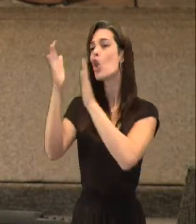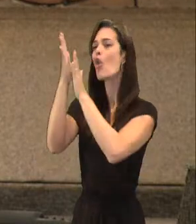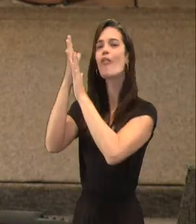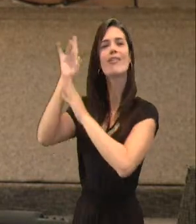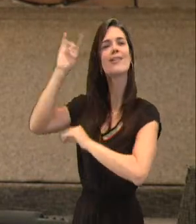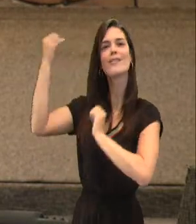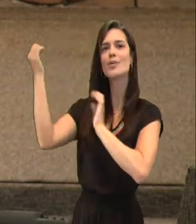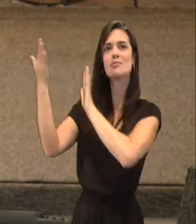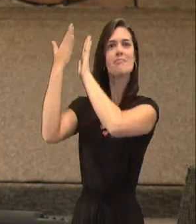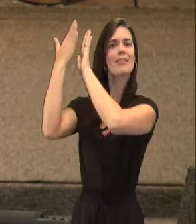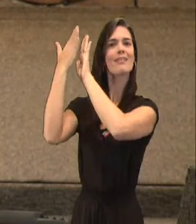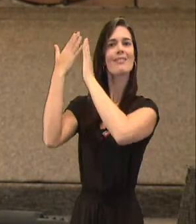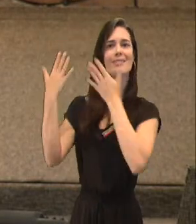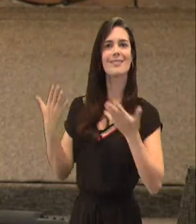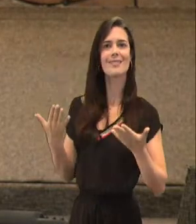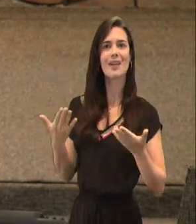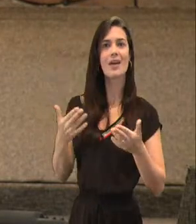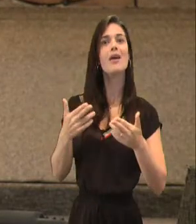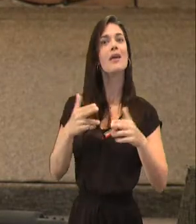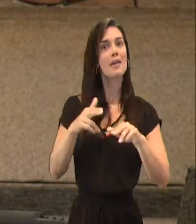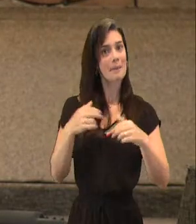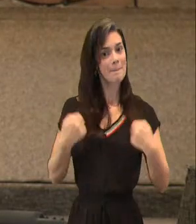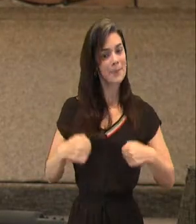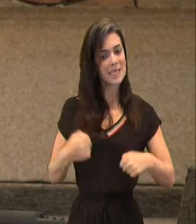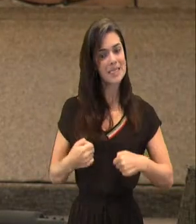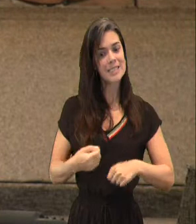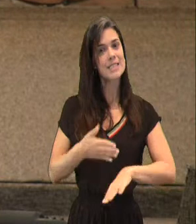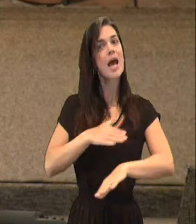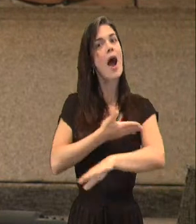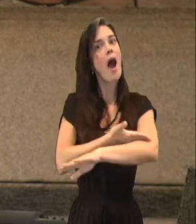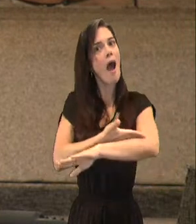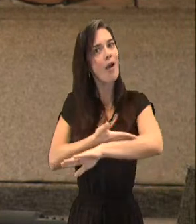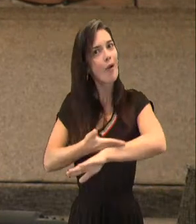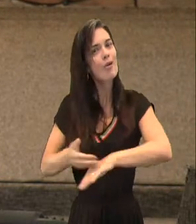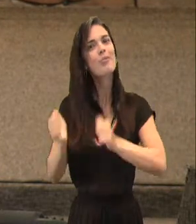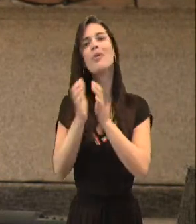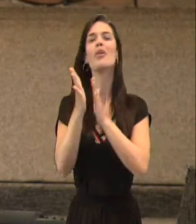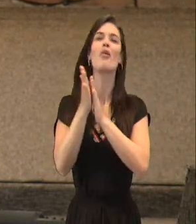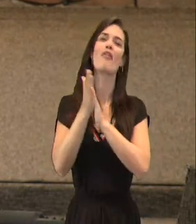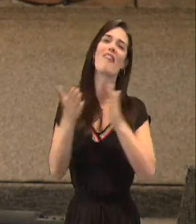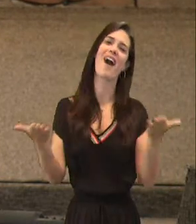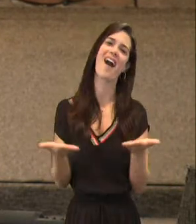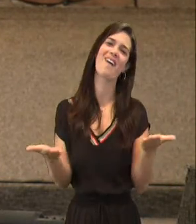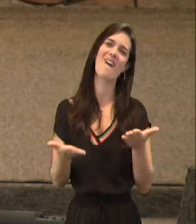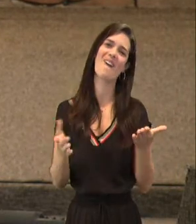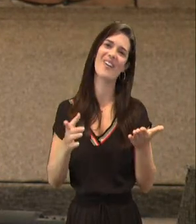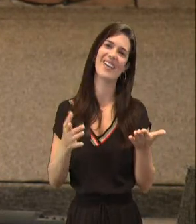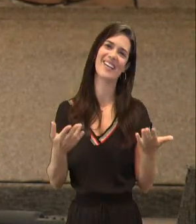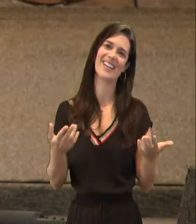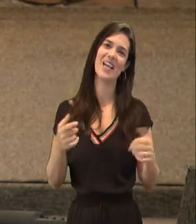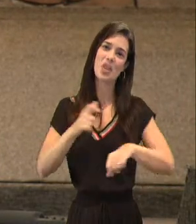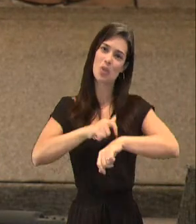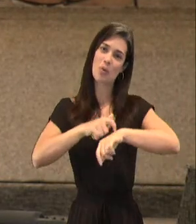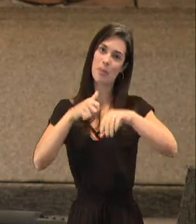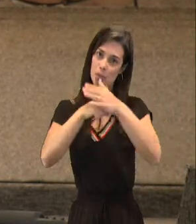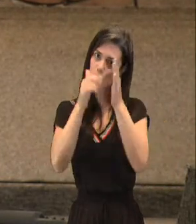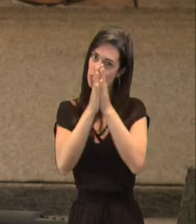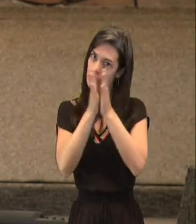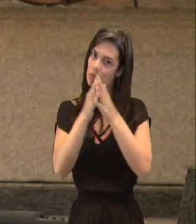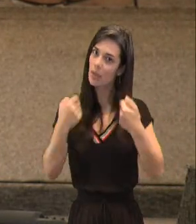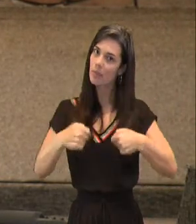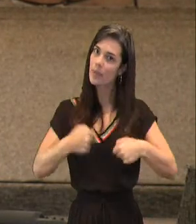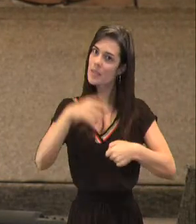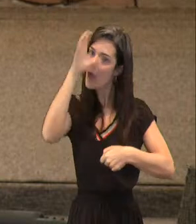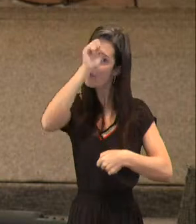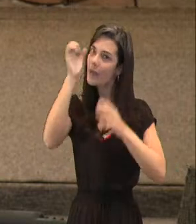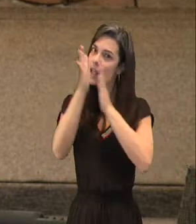face. E é por isso que nós temos que começar a nos acostumar com isso hoje, nas nossas orações.